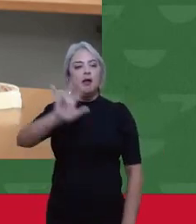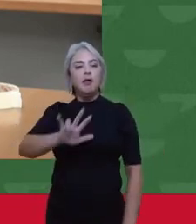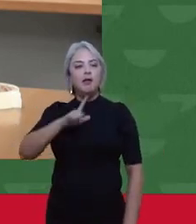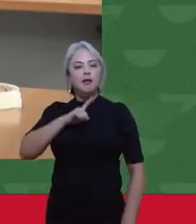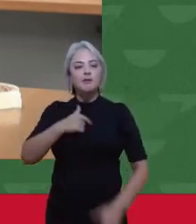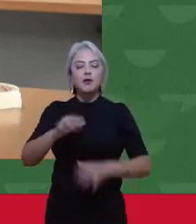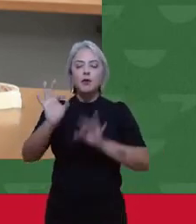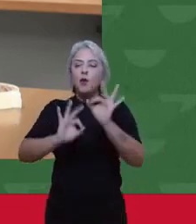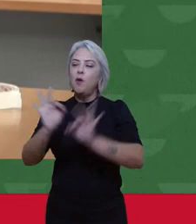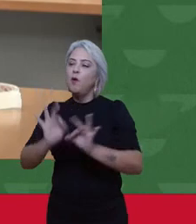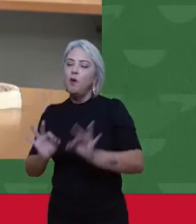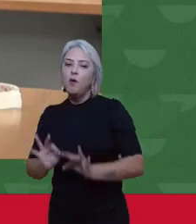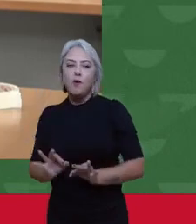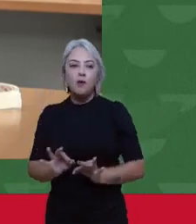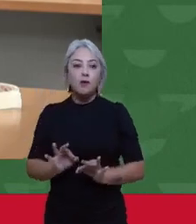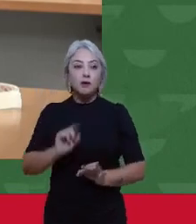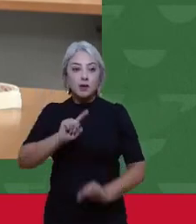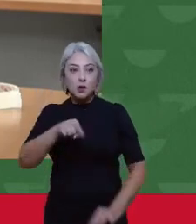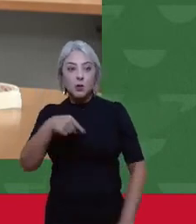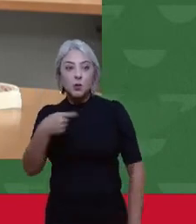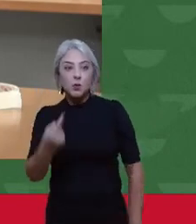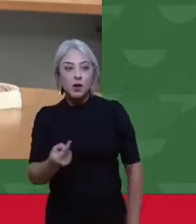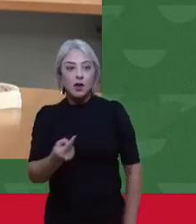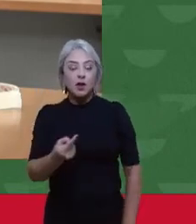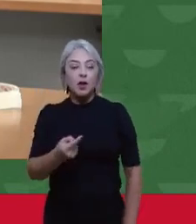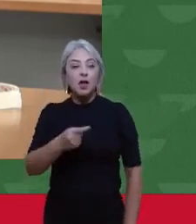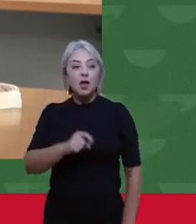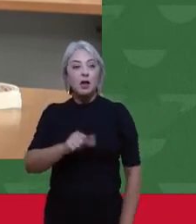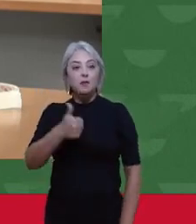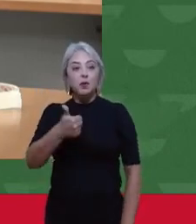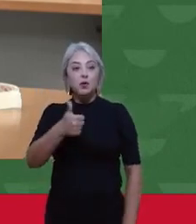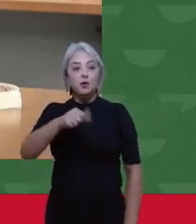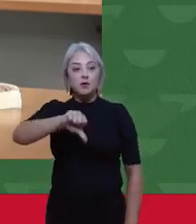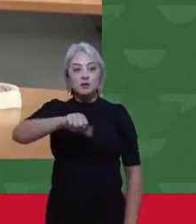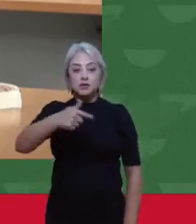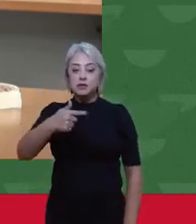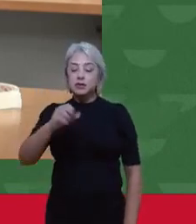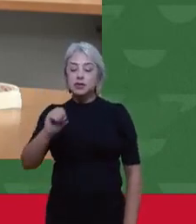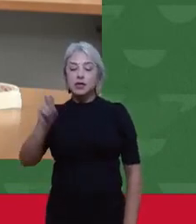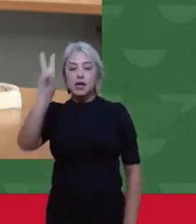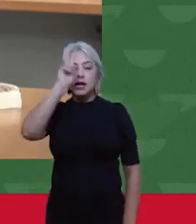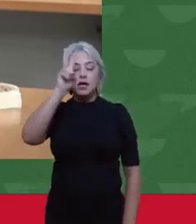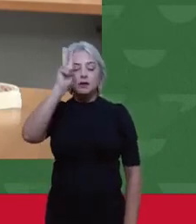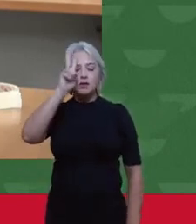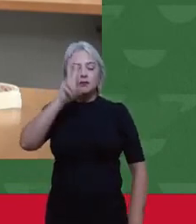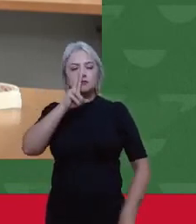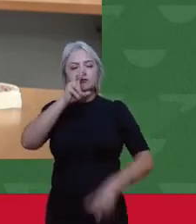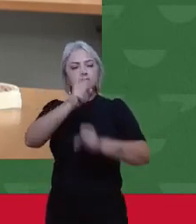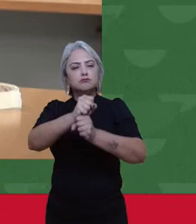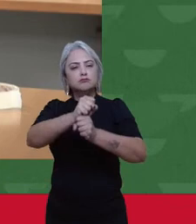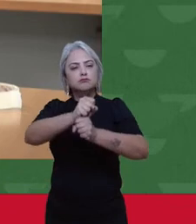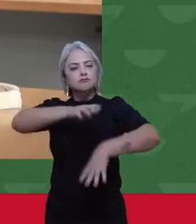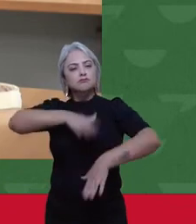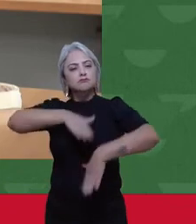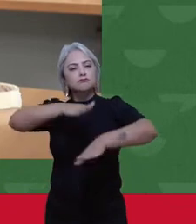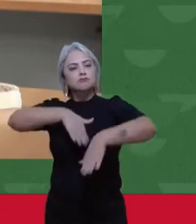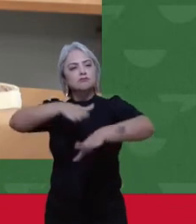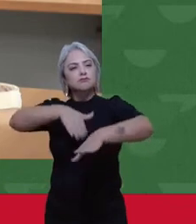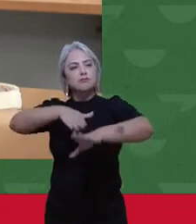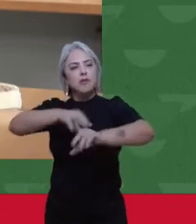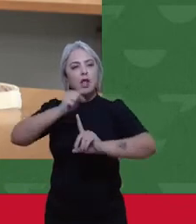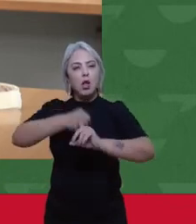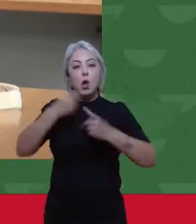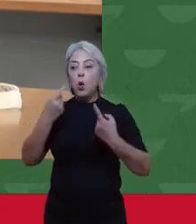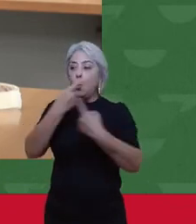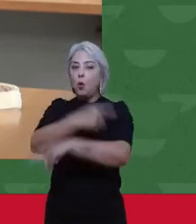foi organizada no ano seguinte, em 1970, para lembrar e fortalecer o movimento de luta